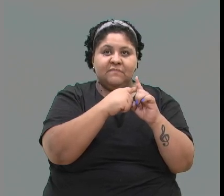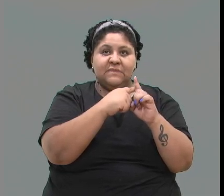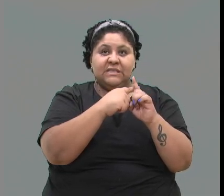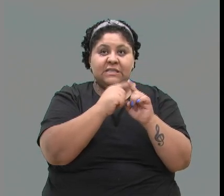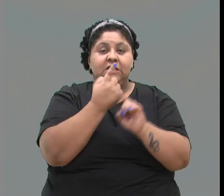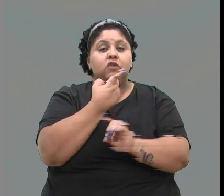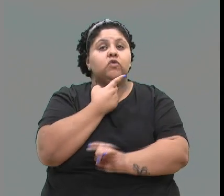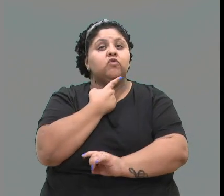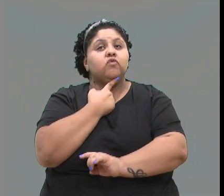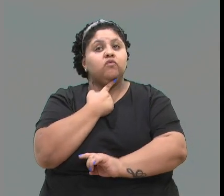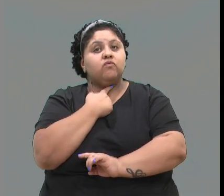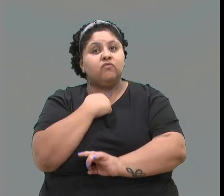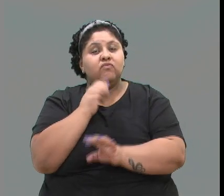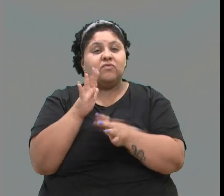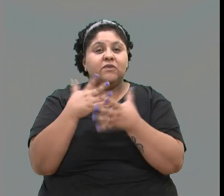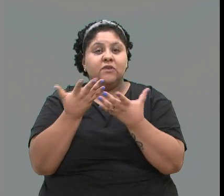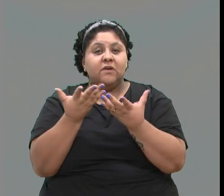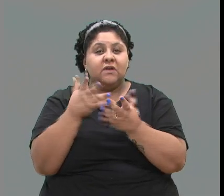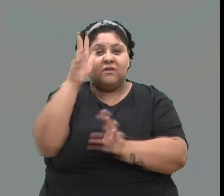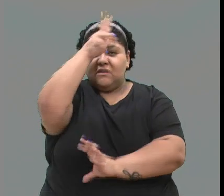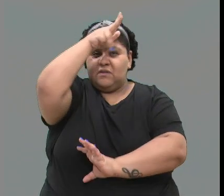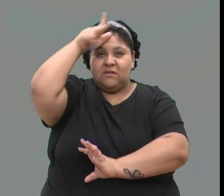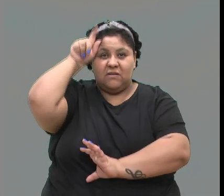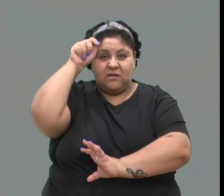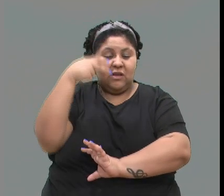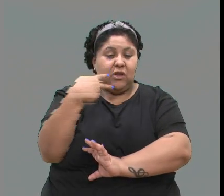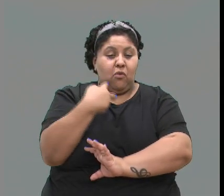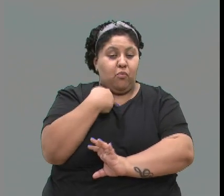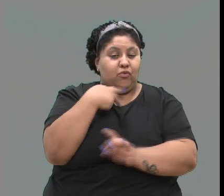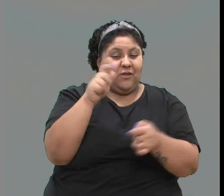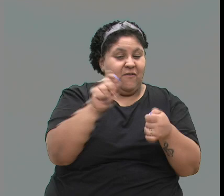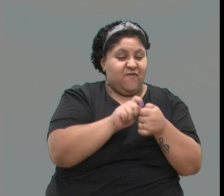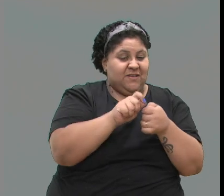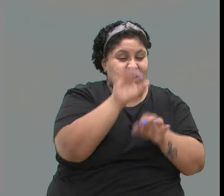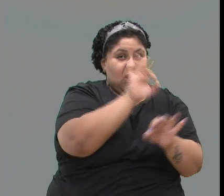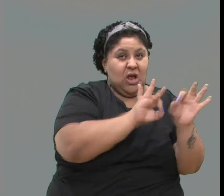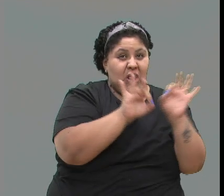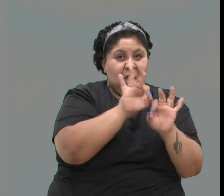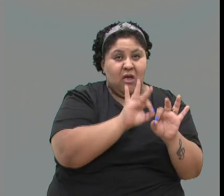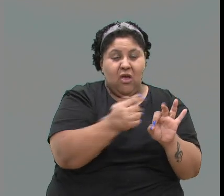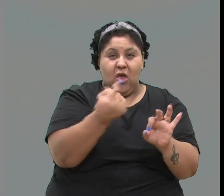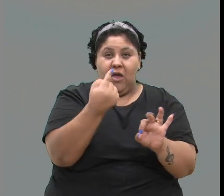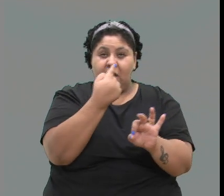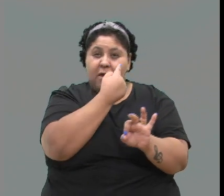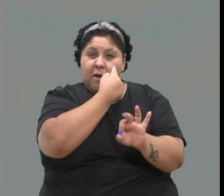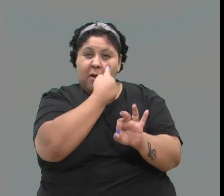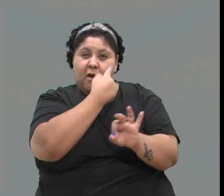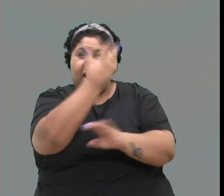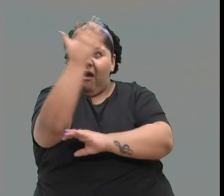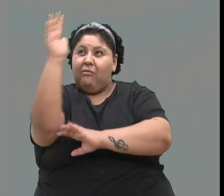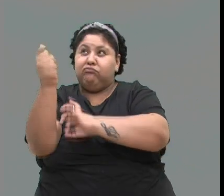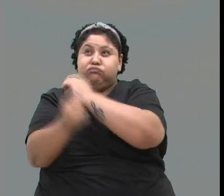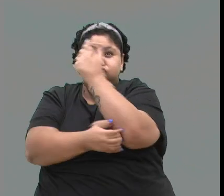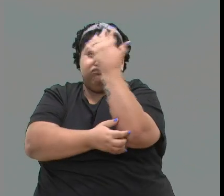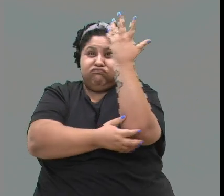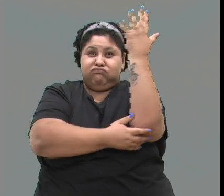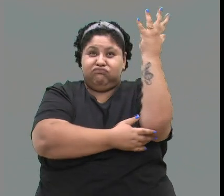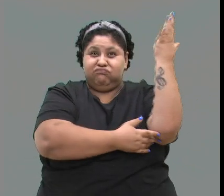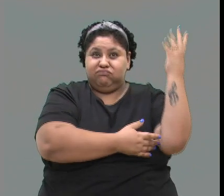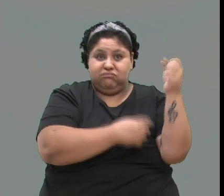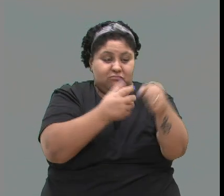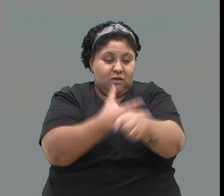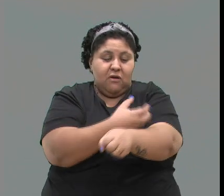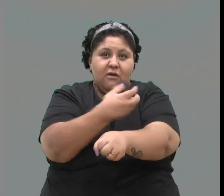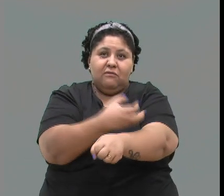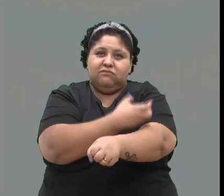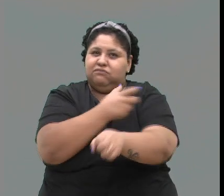gostariam, então, se a prefeitura não puder fazer a manutenção, olha aí, tem árvores, tem mato, tem